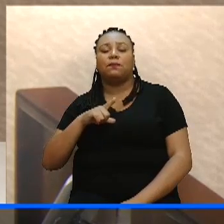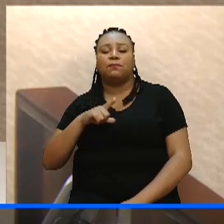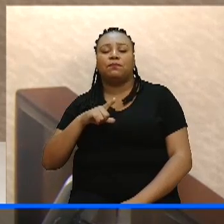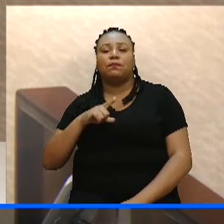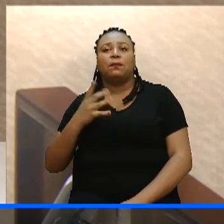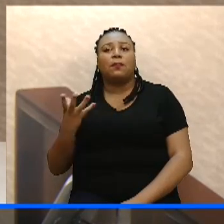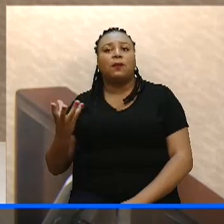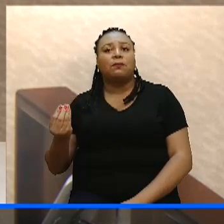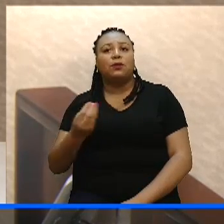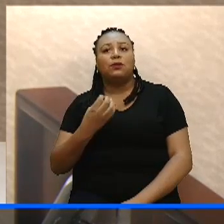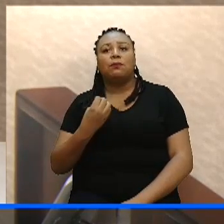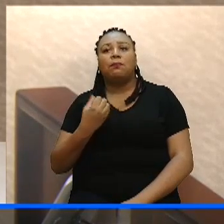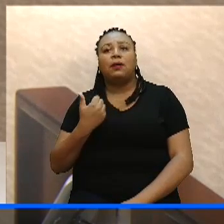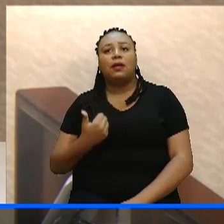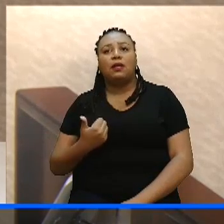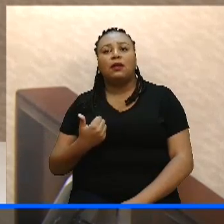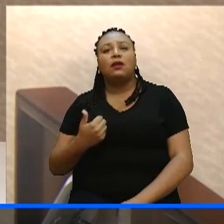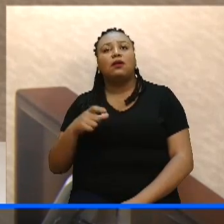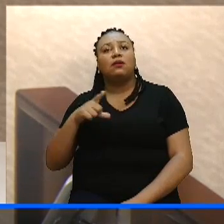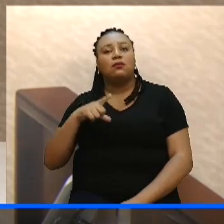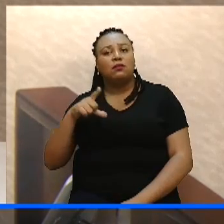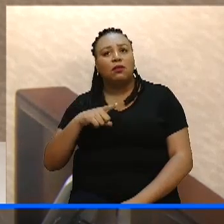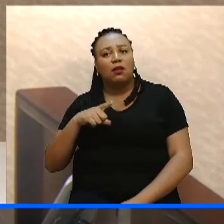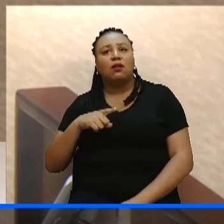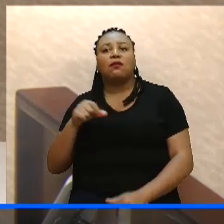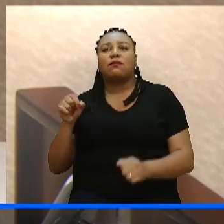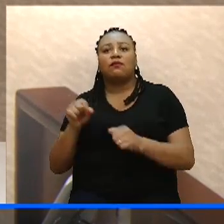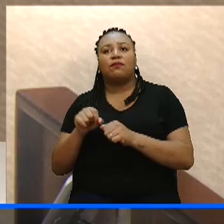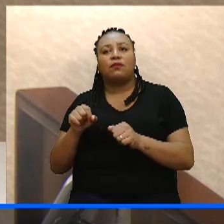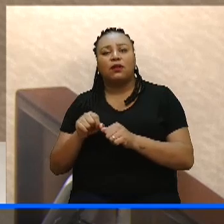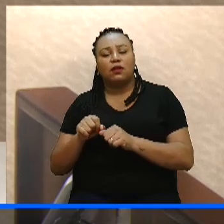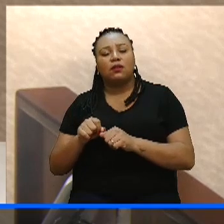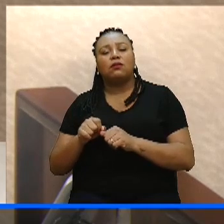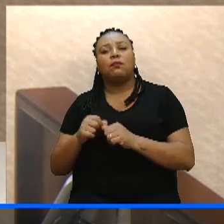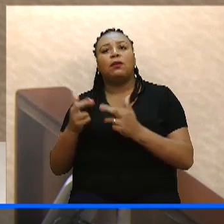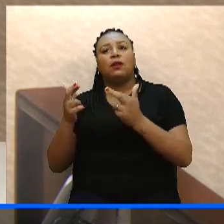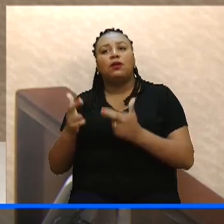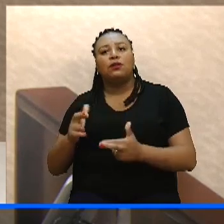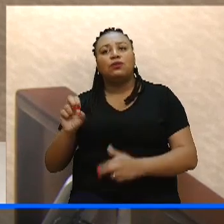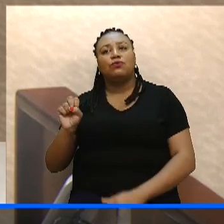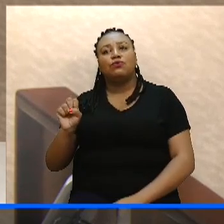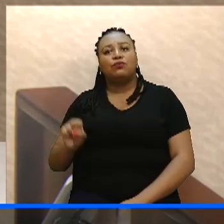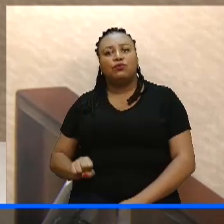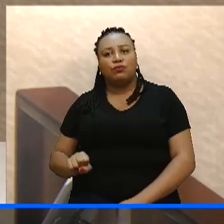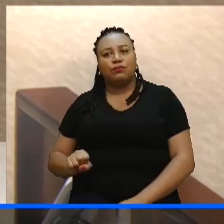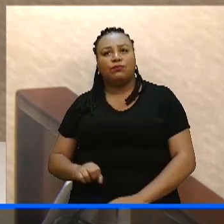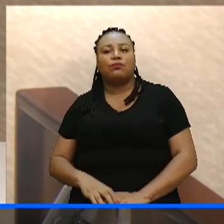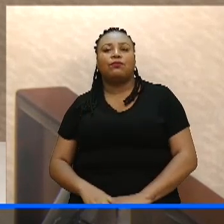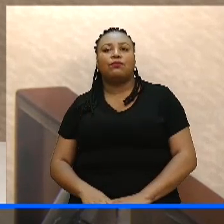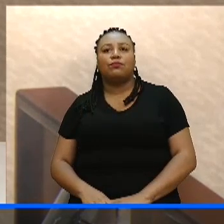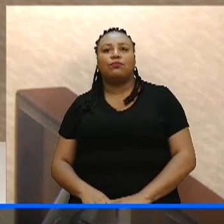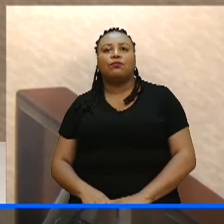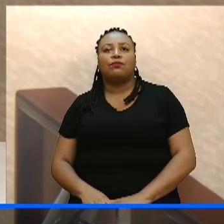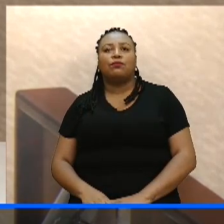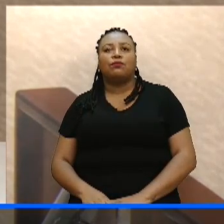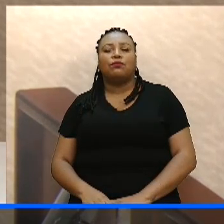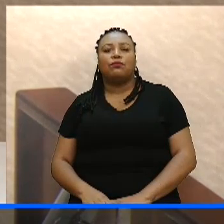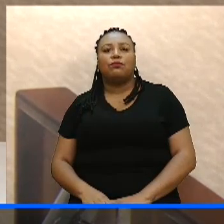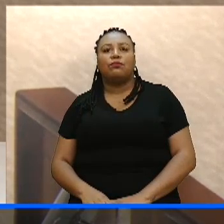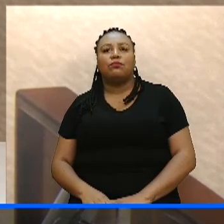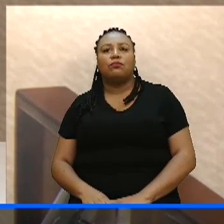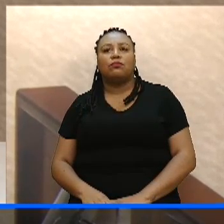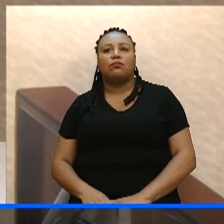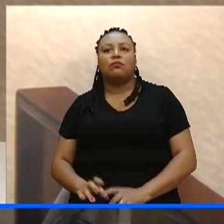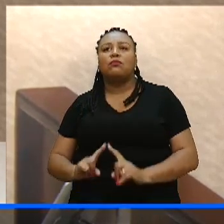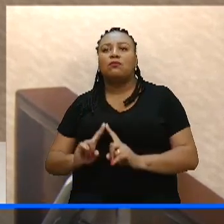muito bem tem sido feito pela zona sul mas